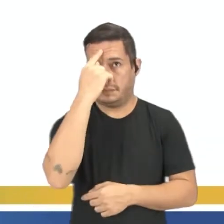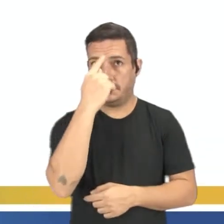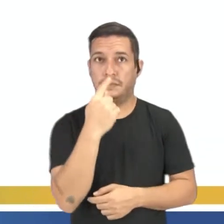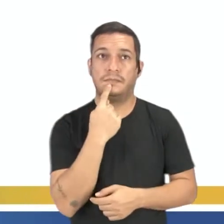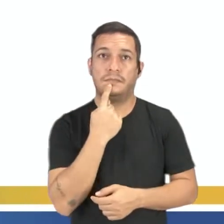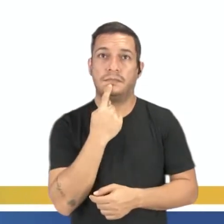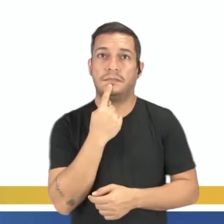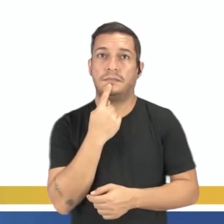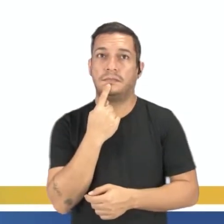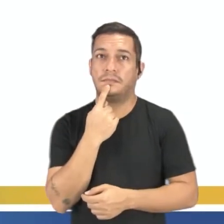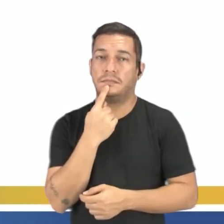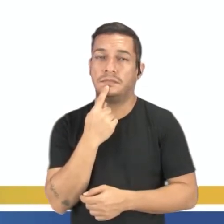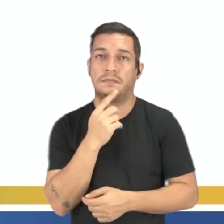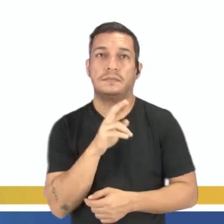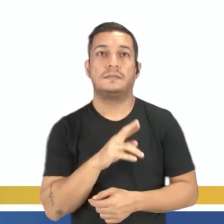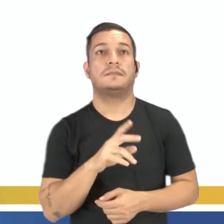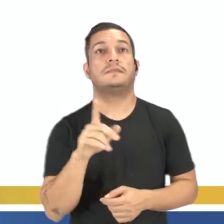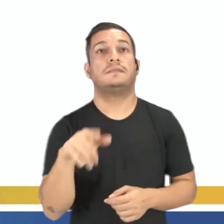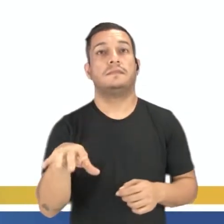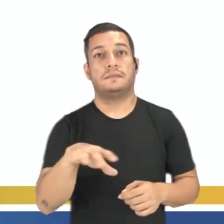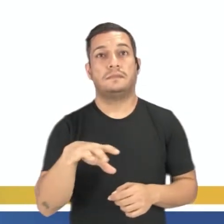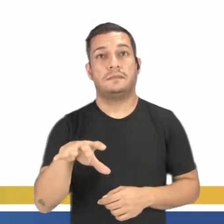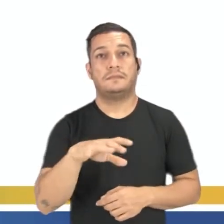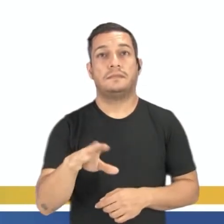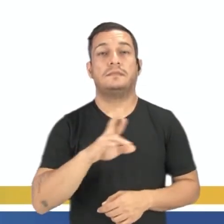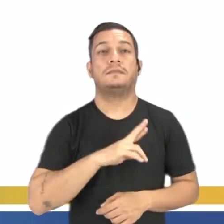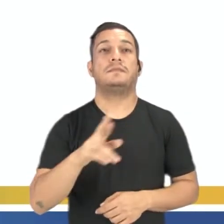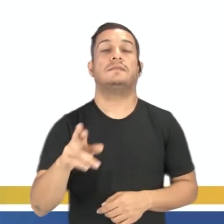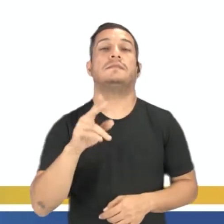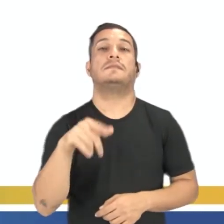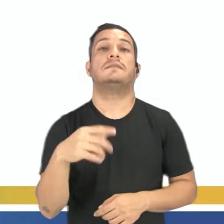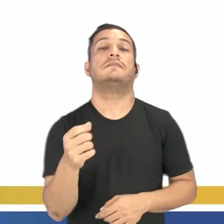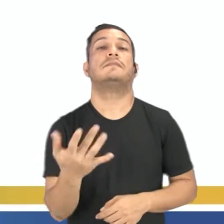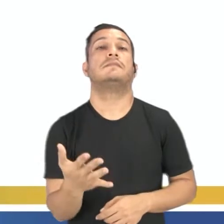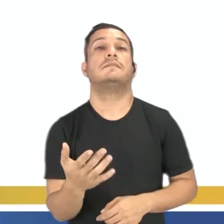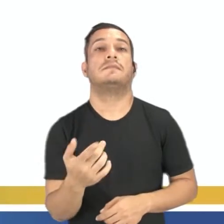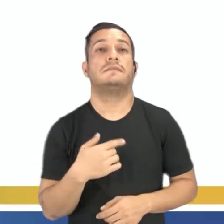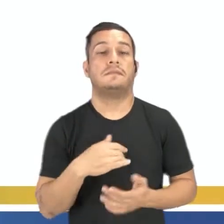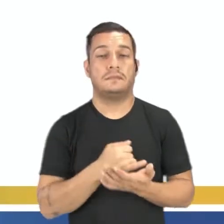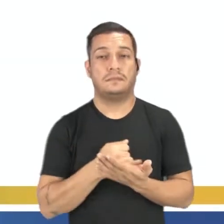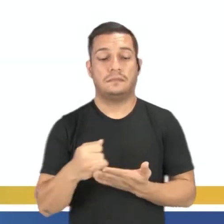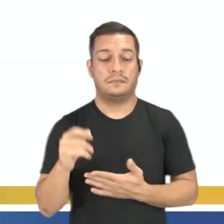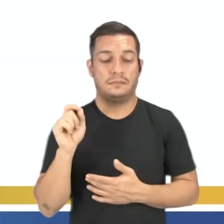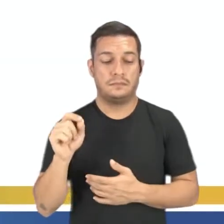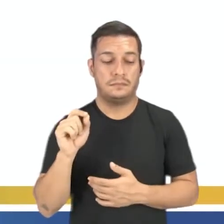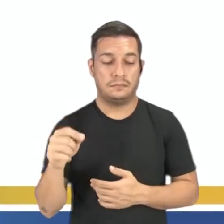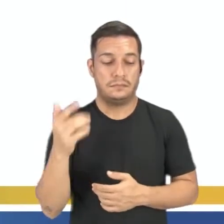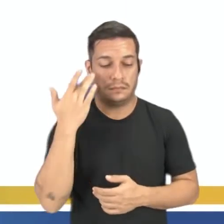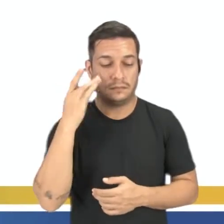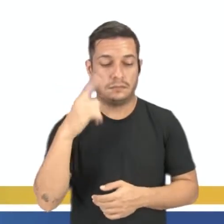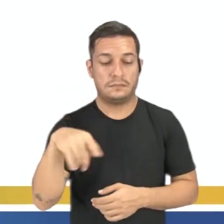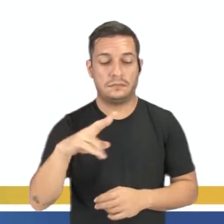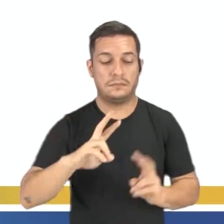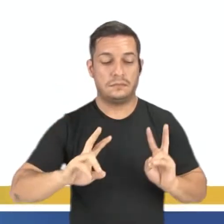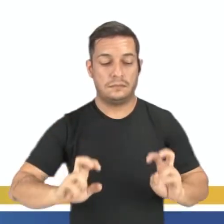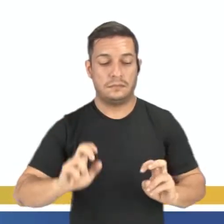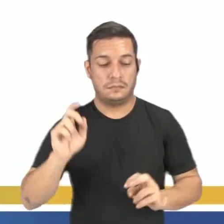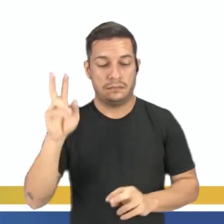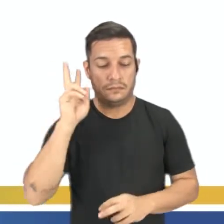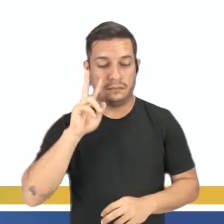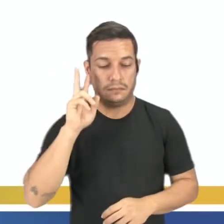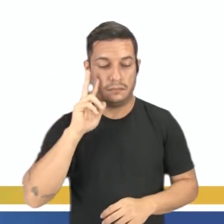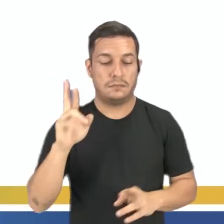figura. A área do canteiro representada pela figura será de quanto? Inicialmente, não sei se você recorda